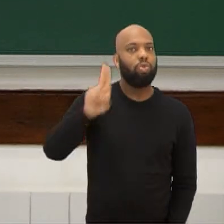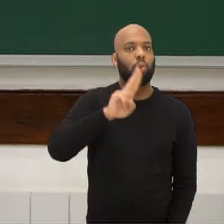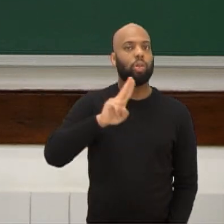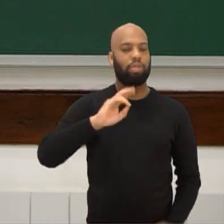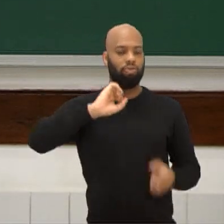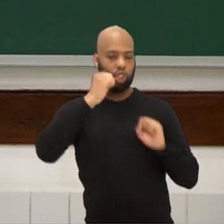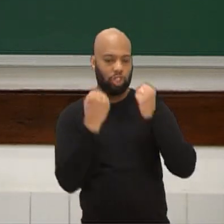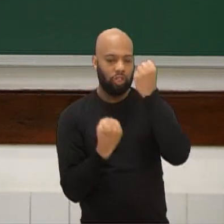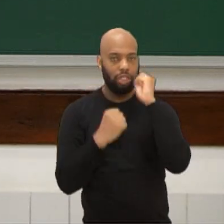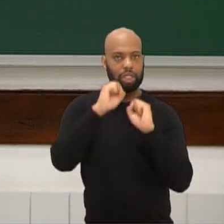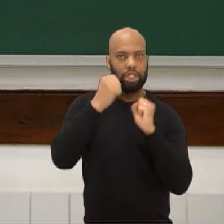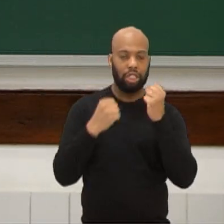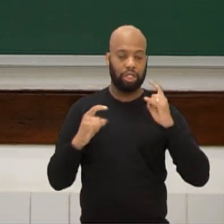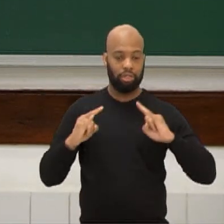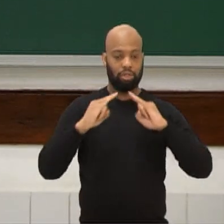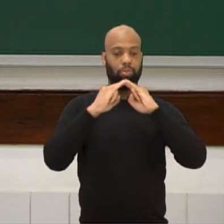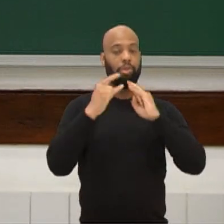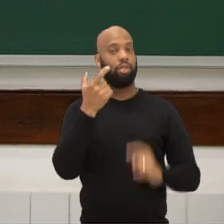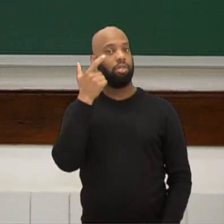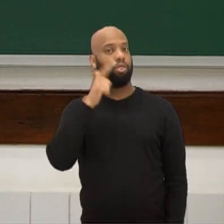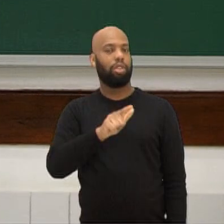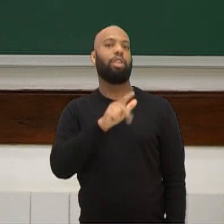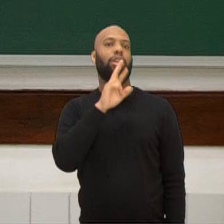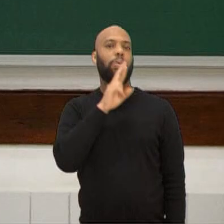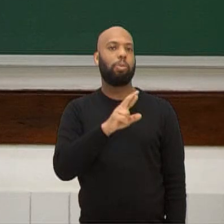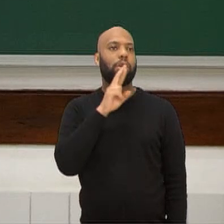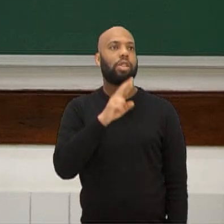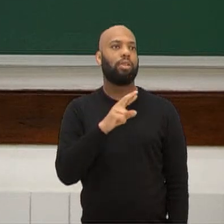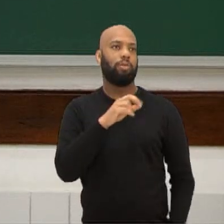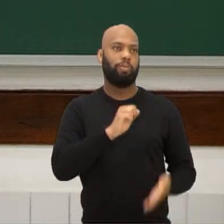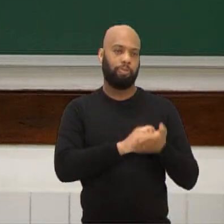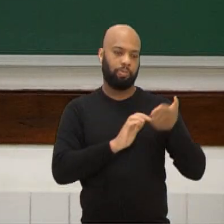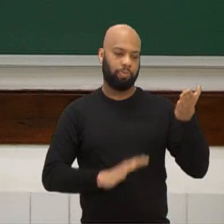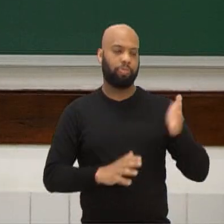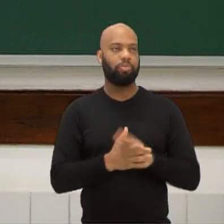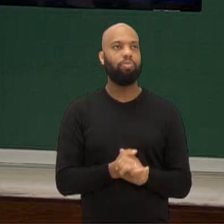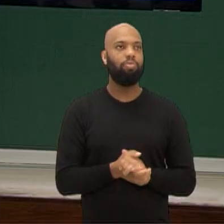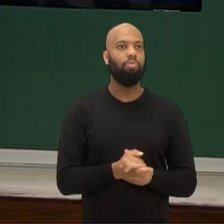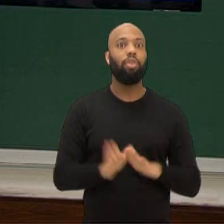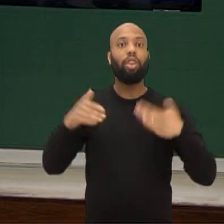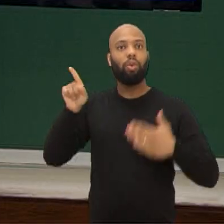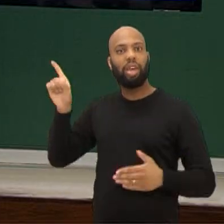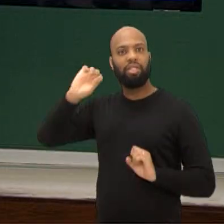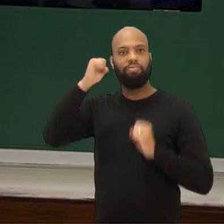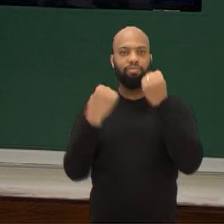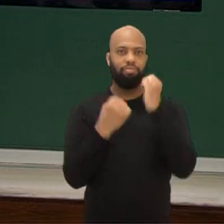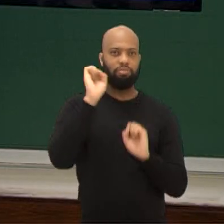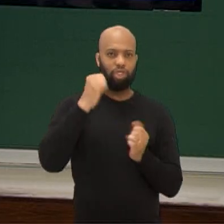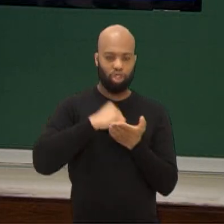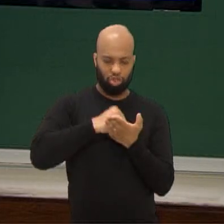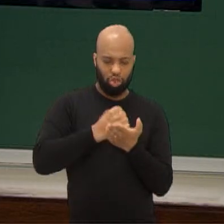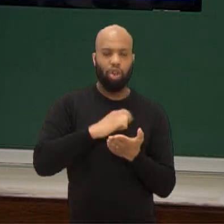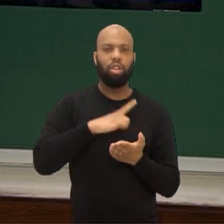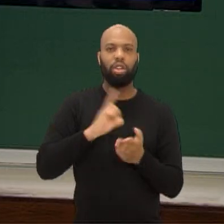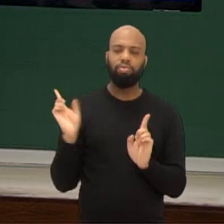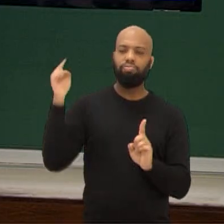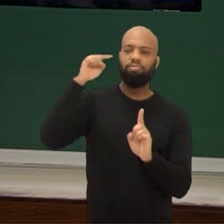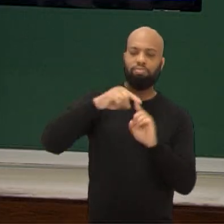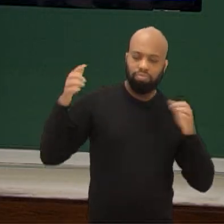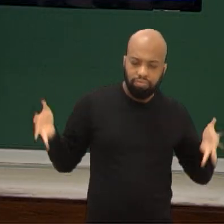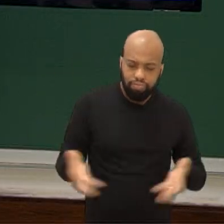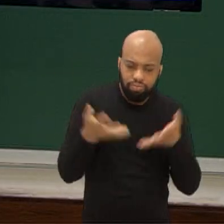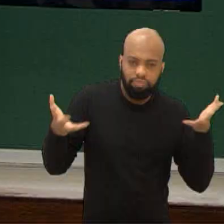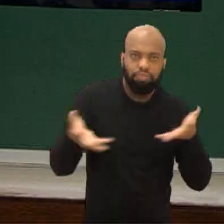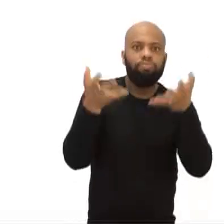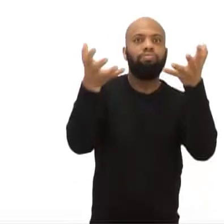jogos circenses para que consiga responder bem legal essa atividade. Né? Esses jogos têm o objetivo de despertar a motivação na prática da